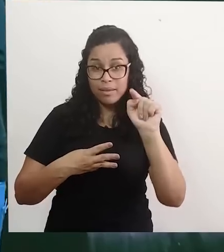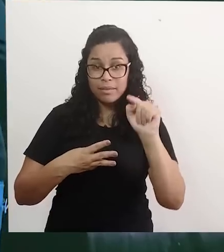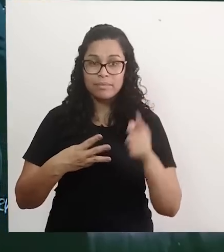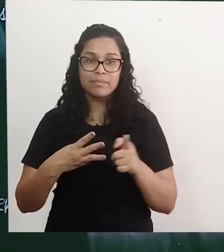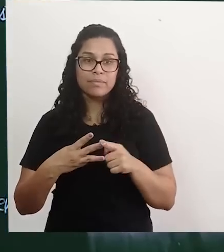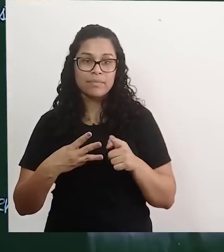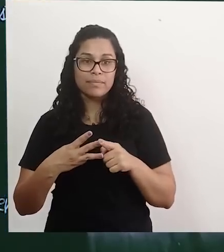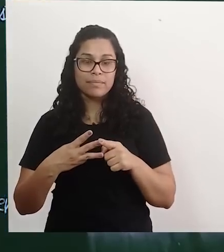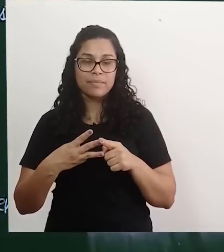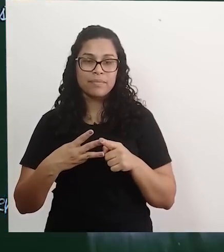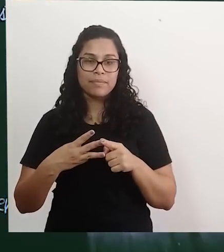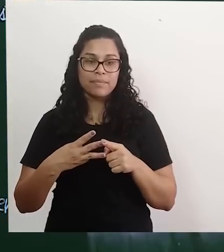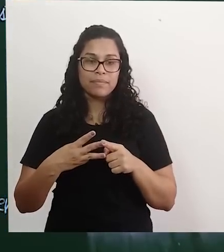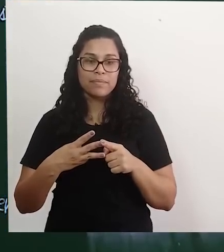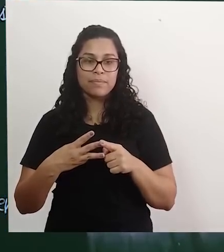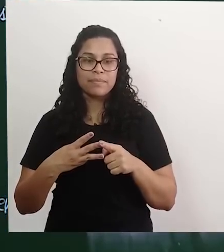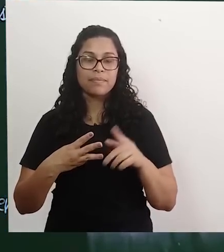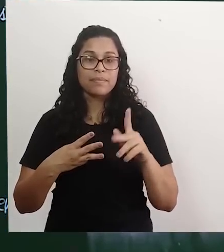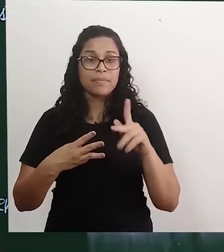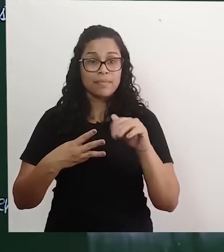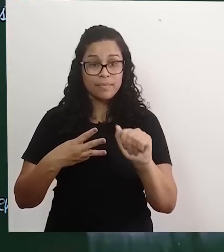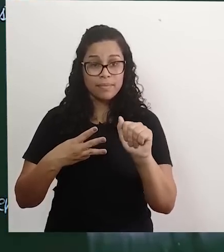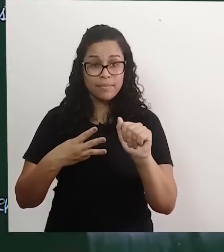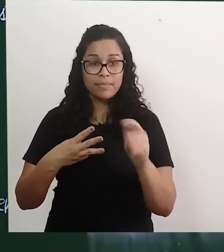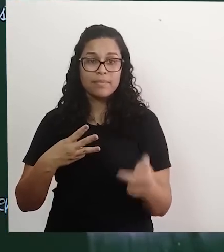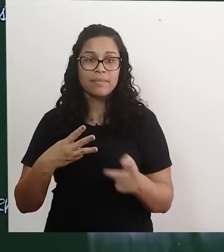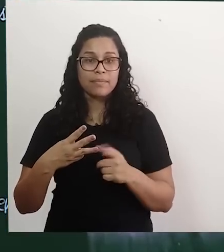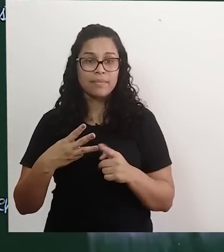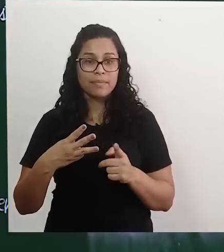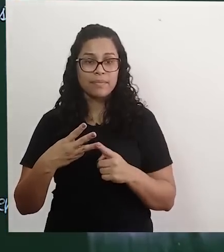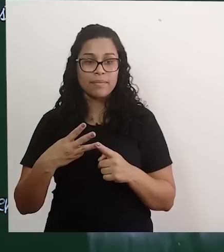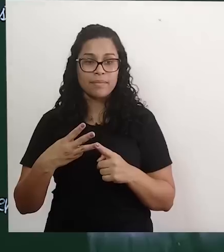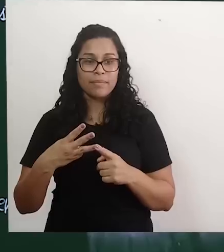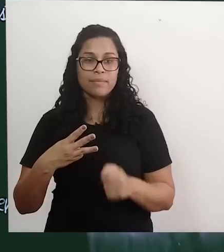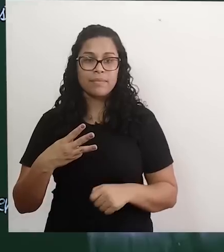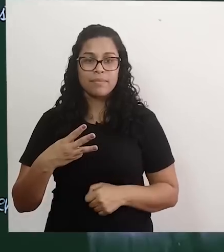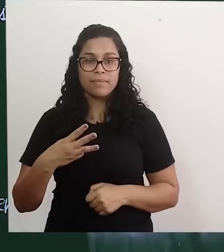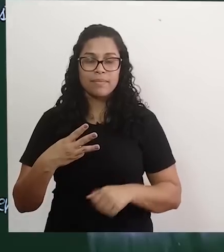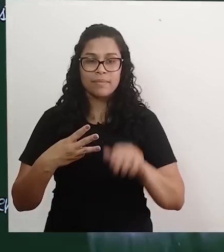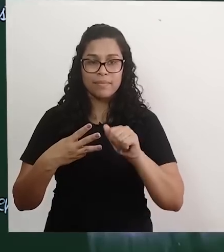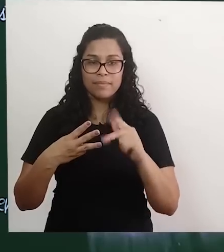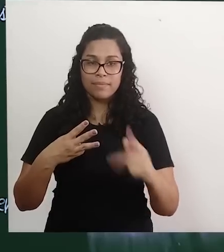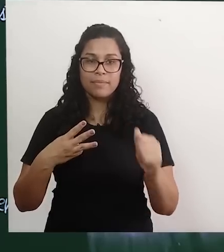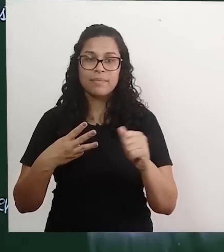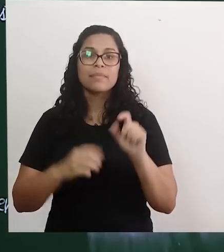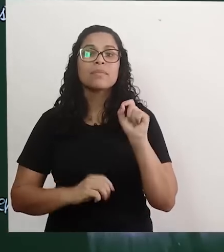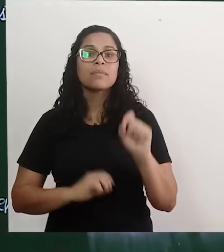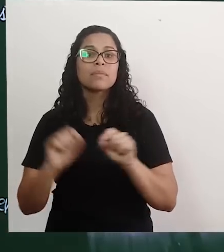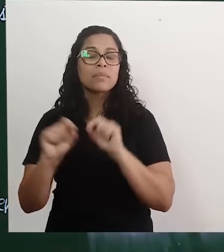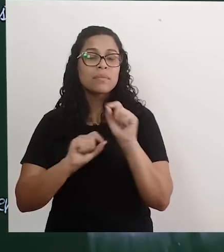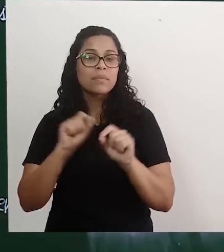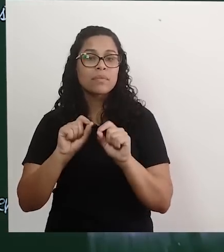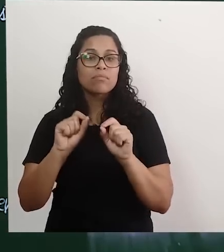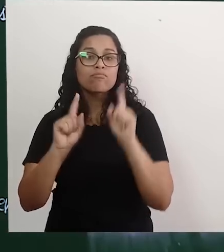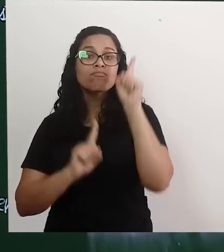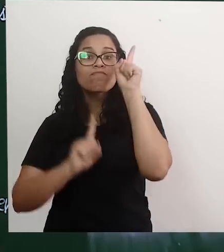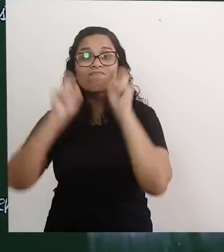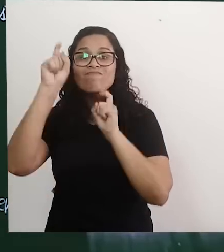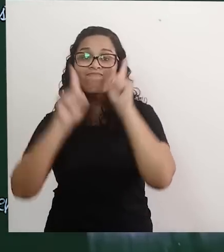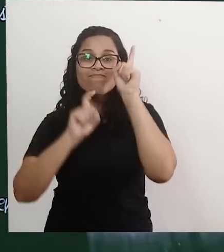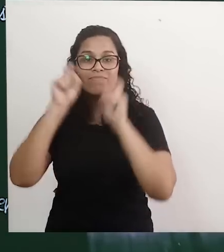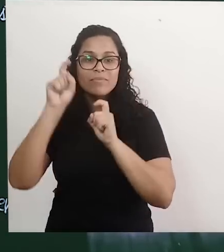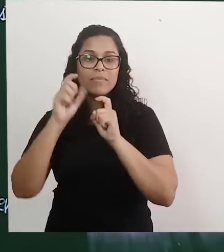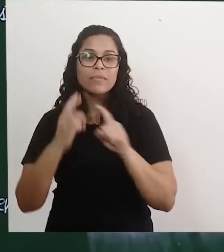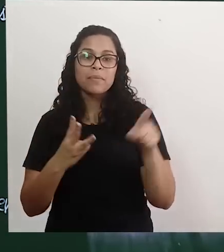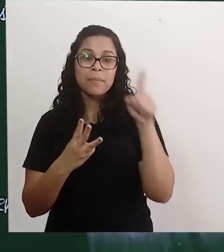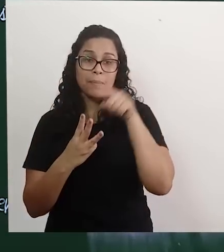acento, a, somente como preposição, e o a, que é uma interjeição. Muita gente confunde,